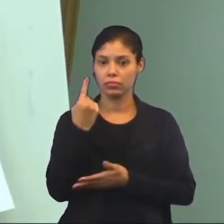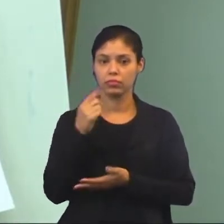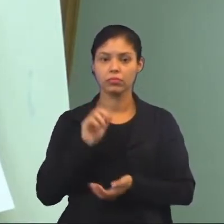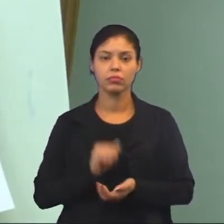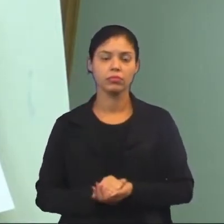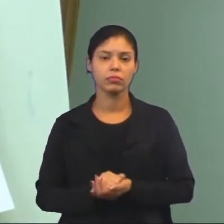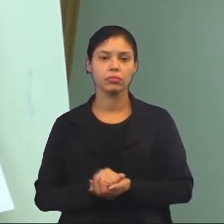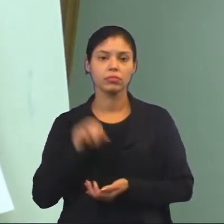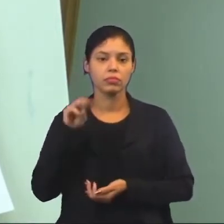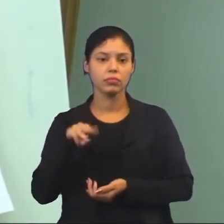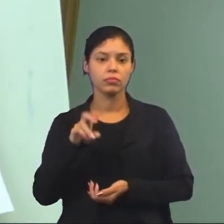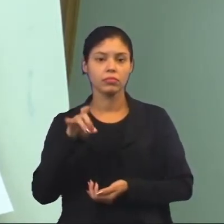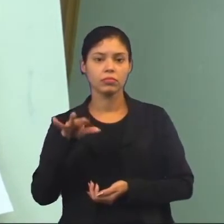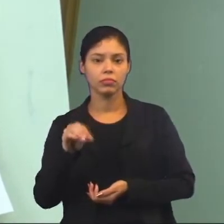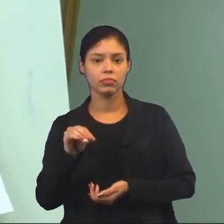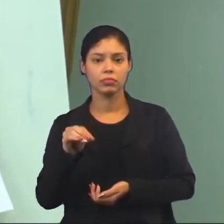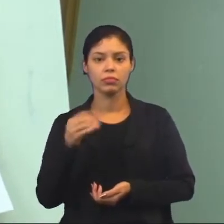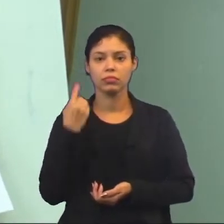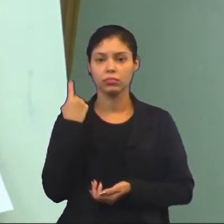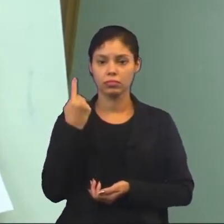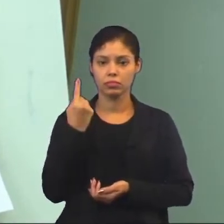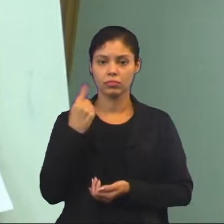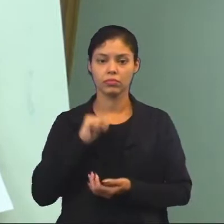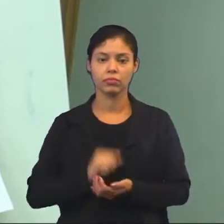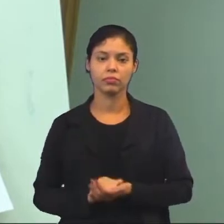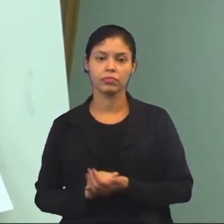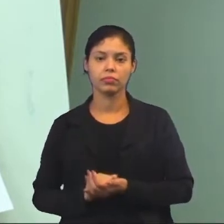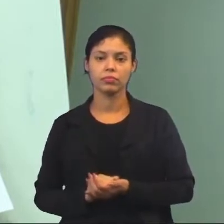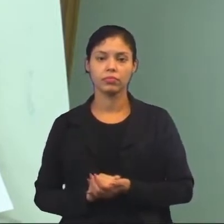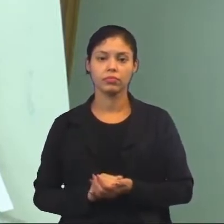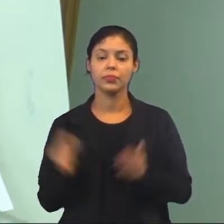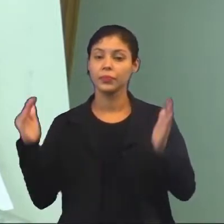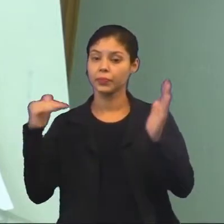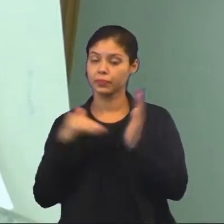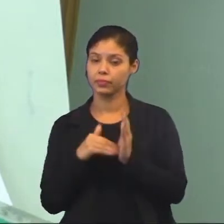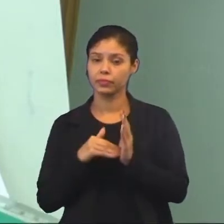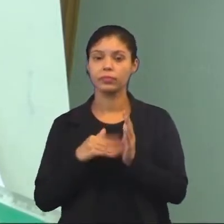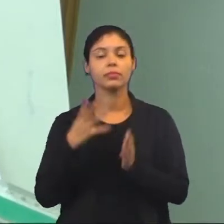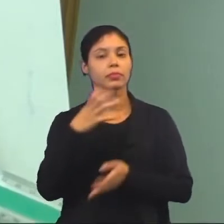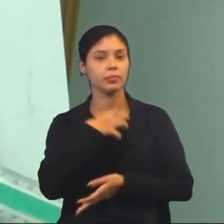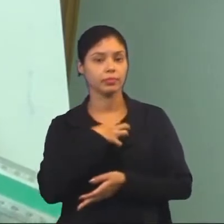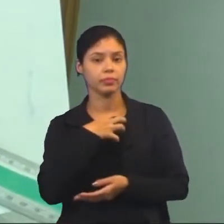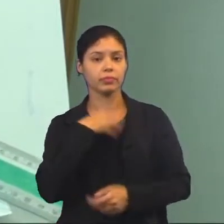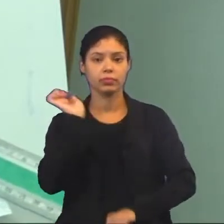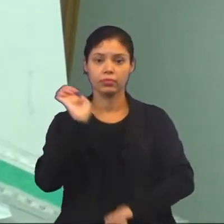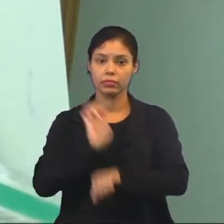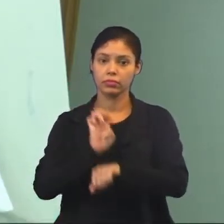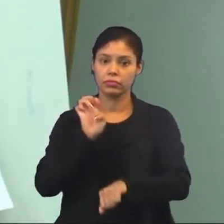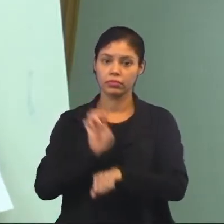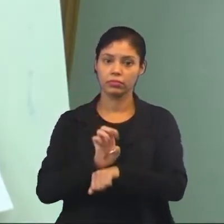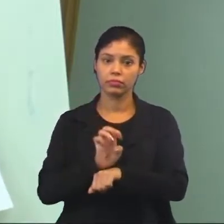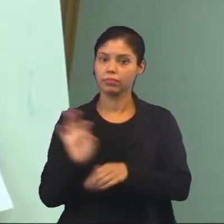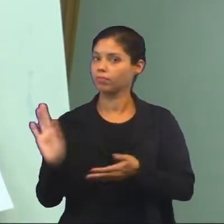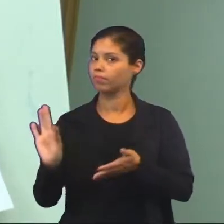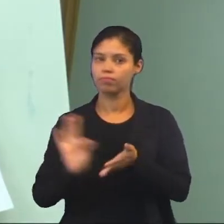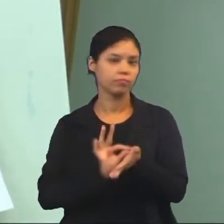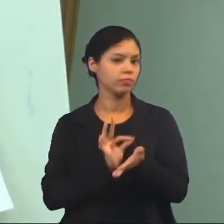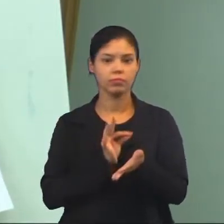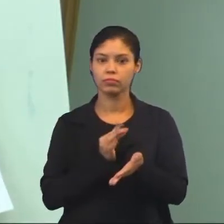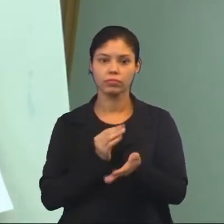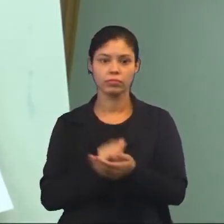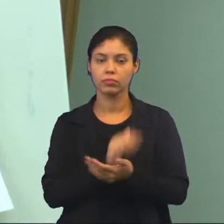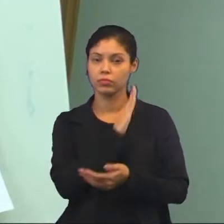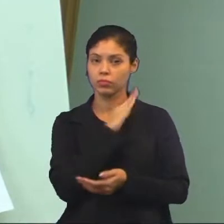1 caso. E Manoel Urbano, 1 caso de dengue também. Até o momento, o estado